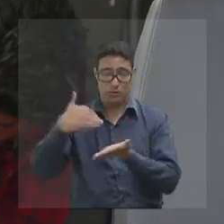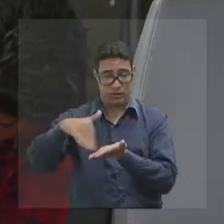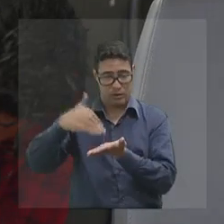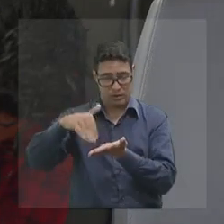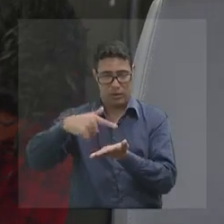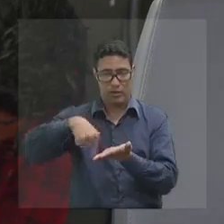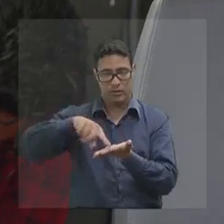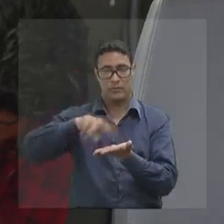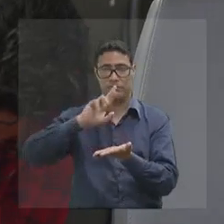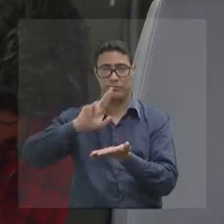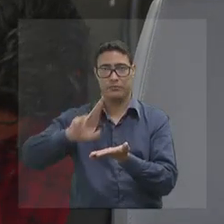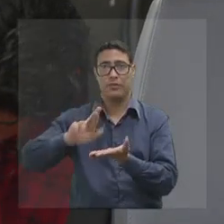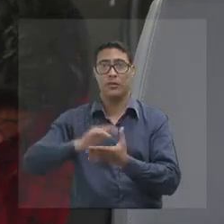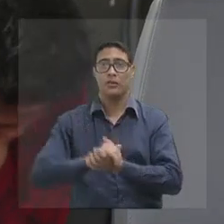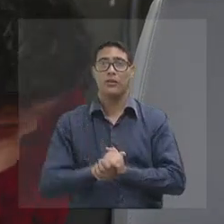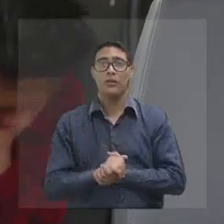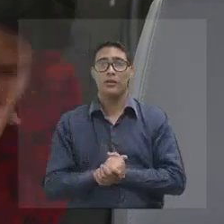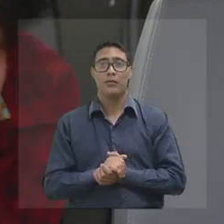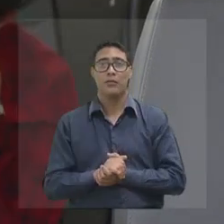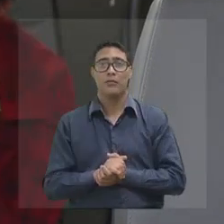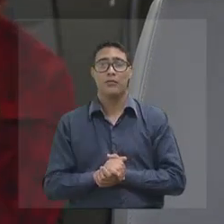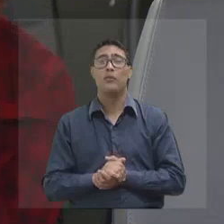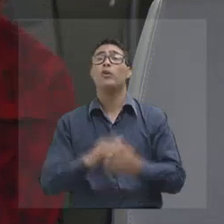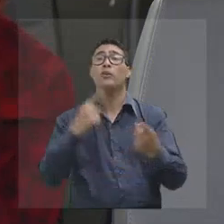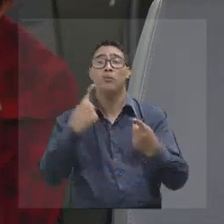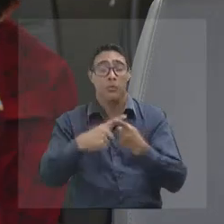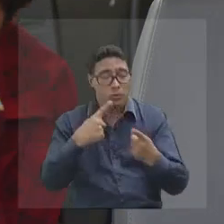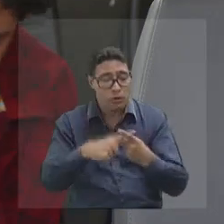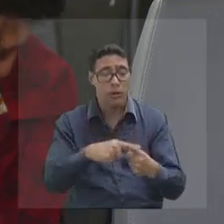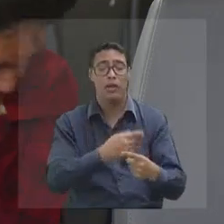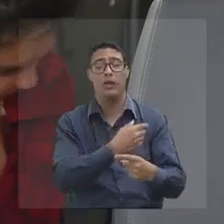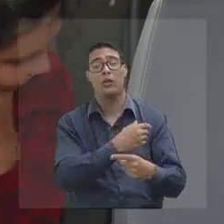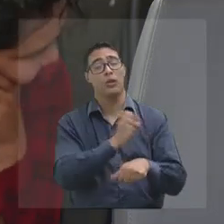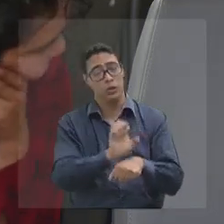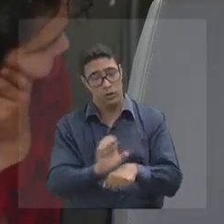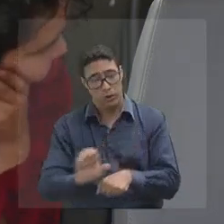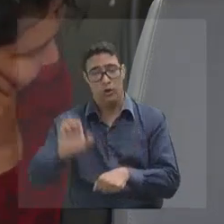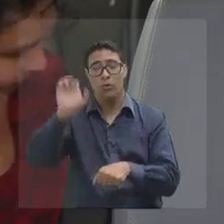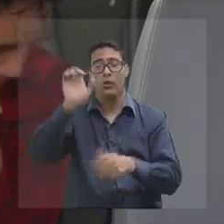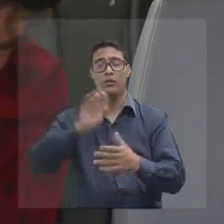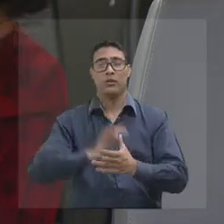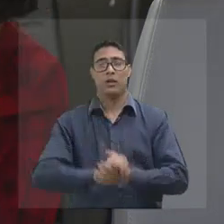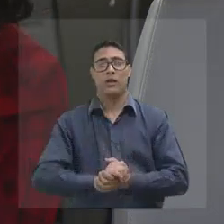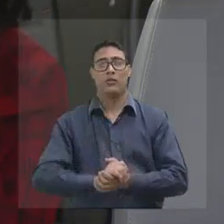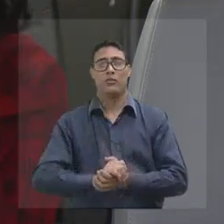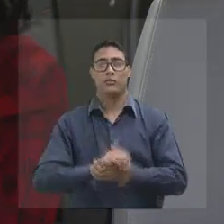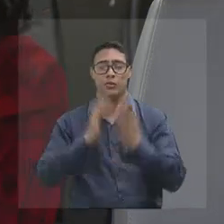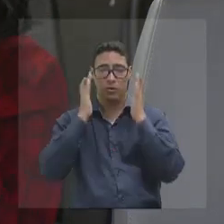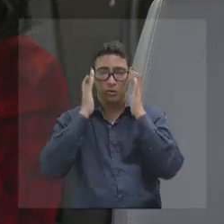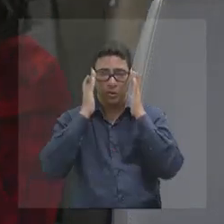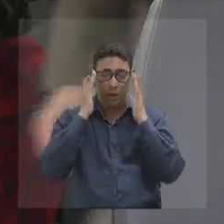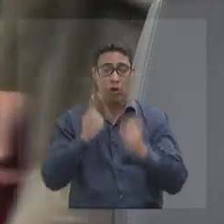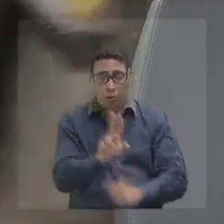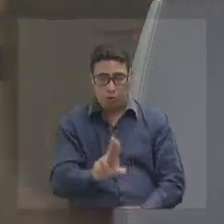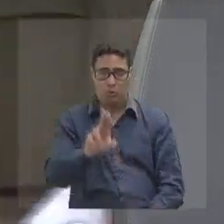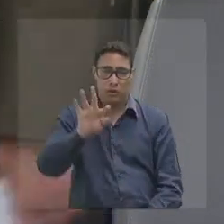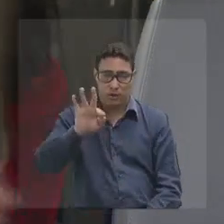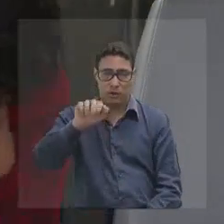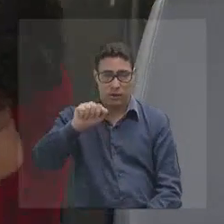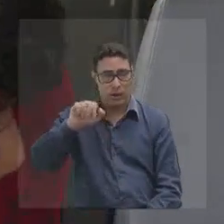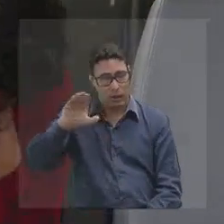que eu já fiz porque o estado vem operando sistematicamente a partir de táxi